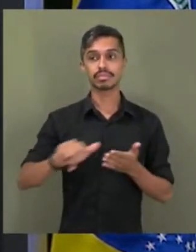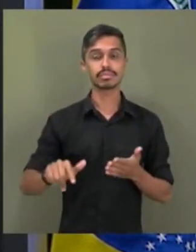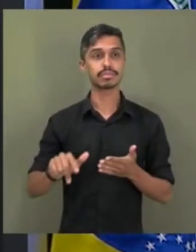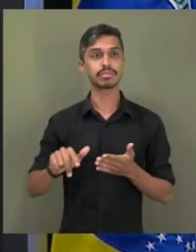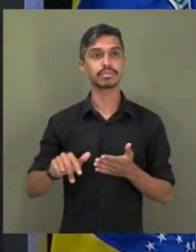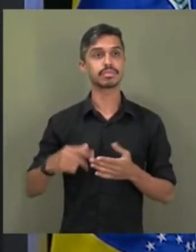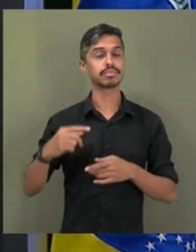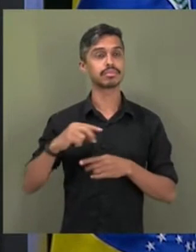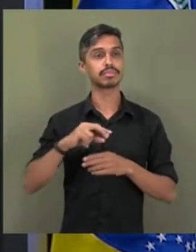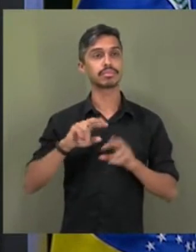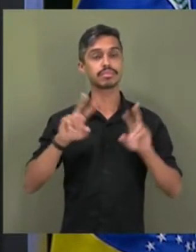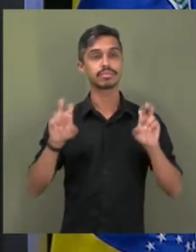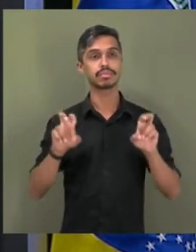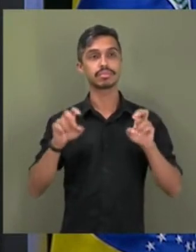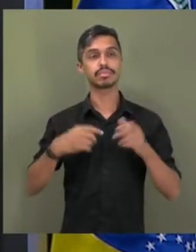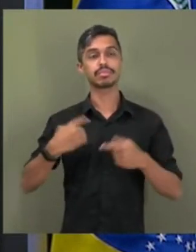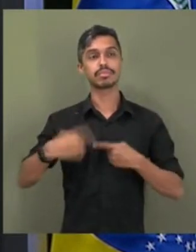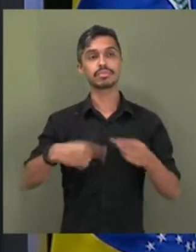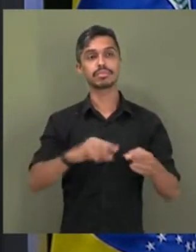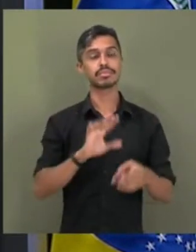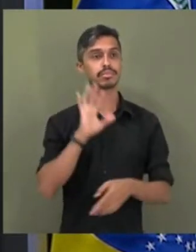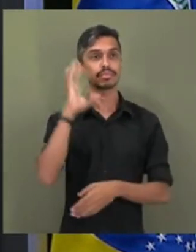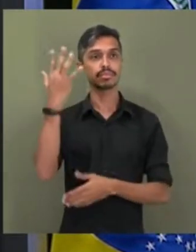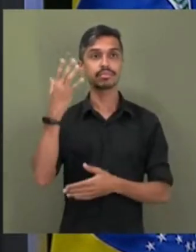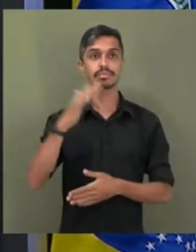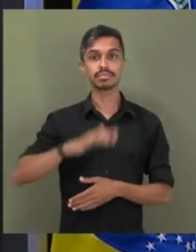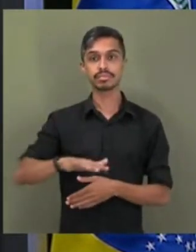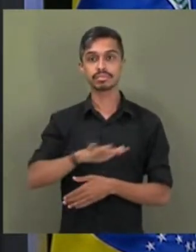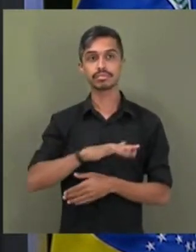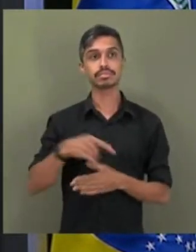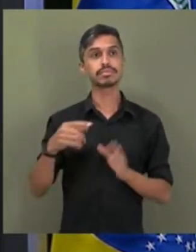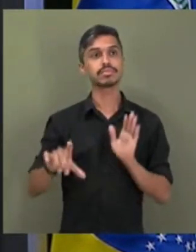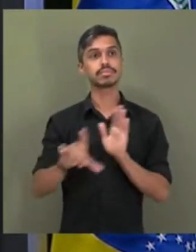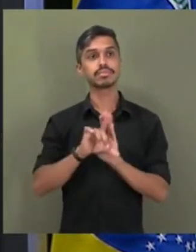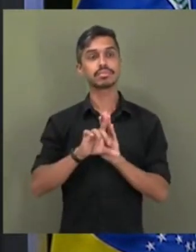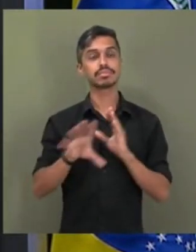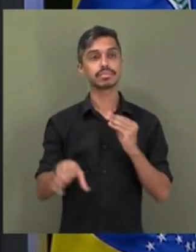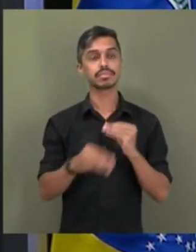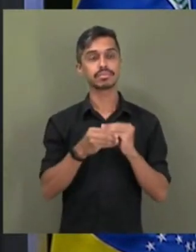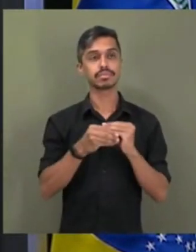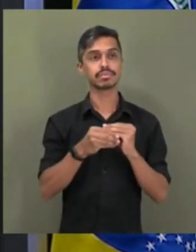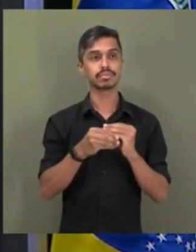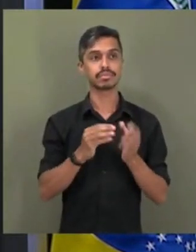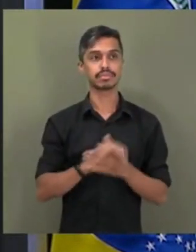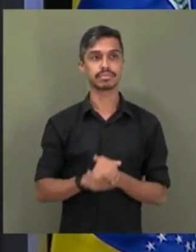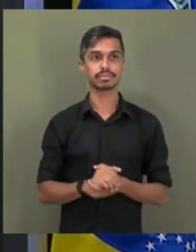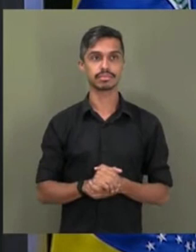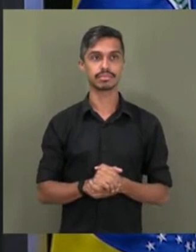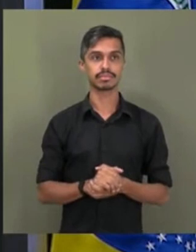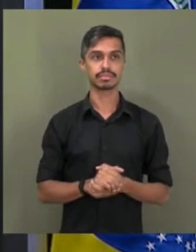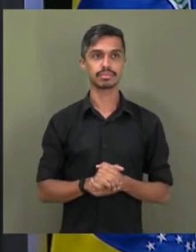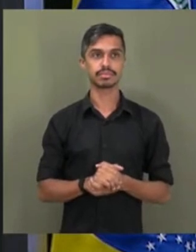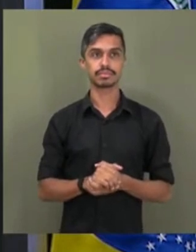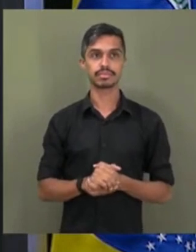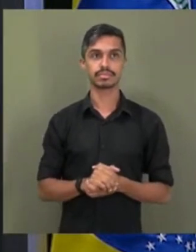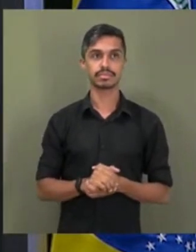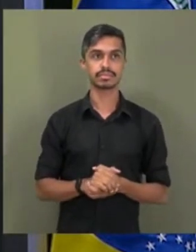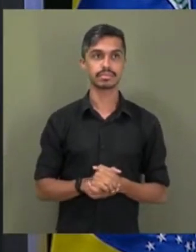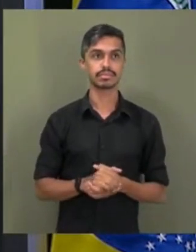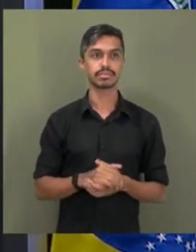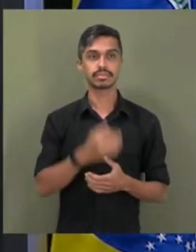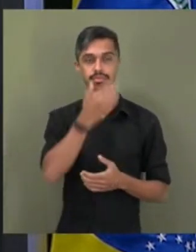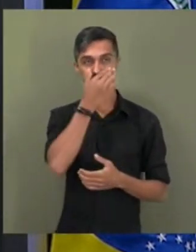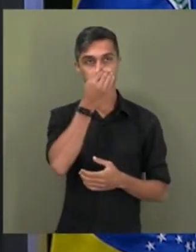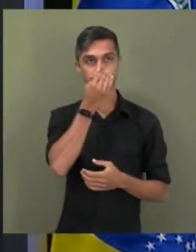questões políticas serão resolvidas na legislação complementar. É evidente que na